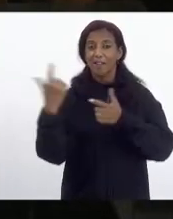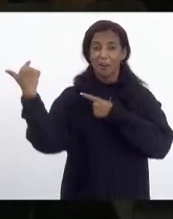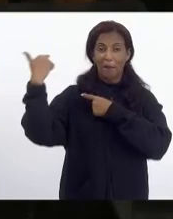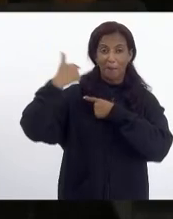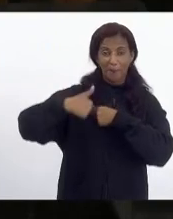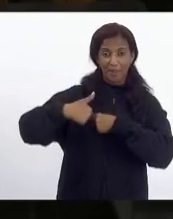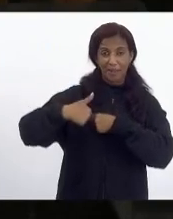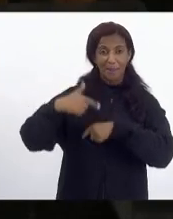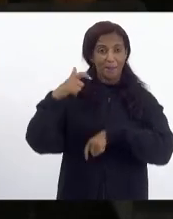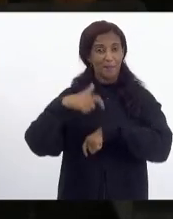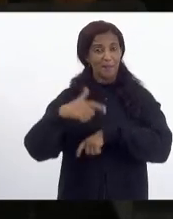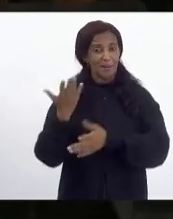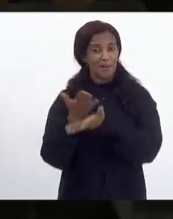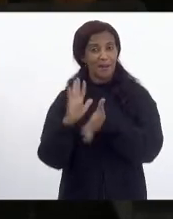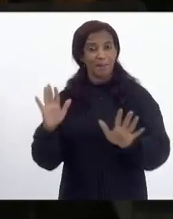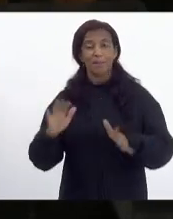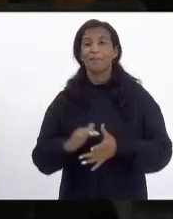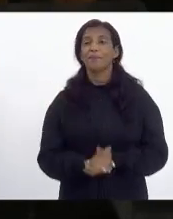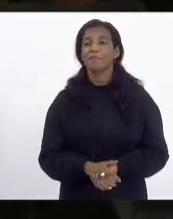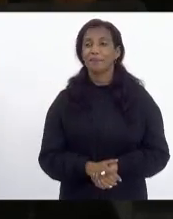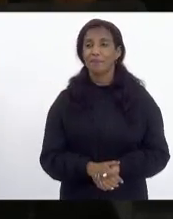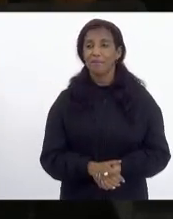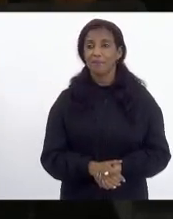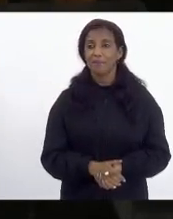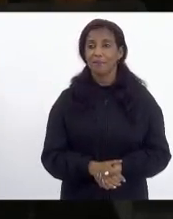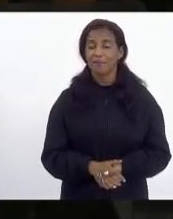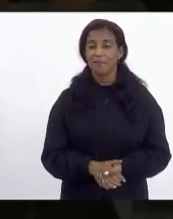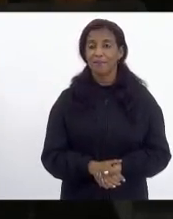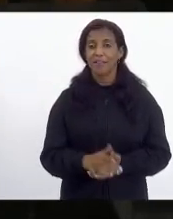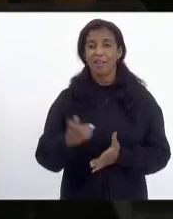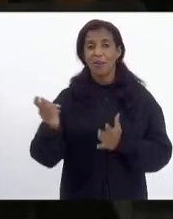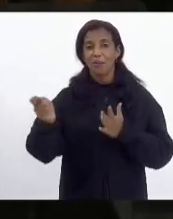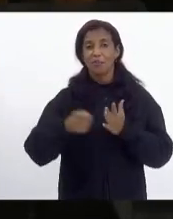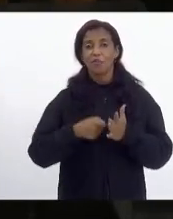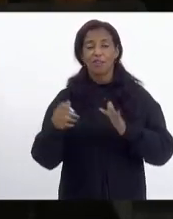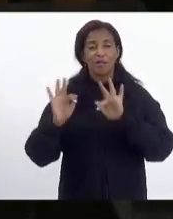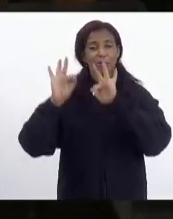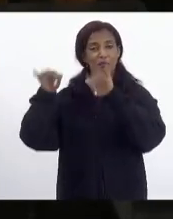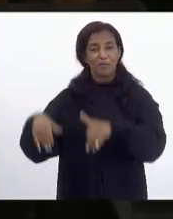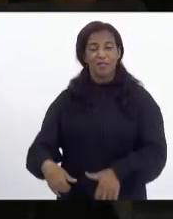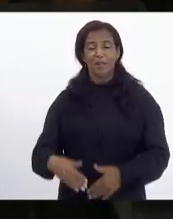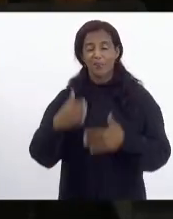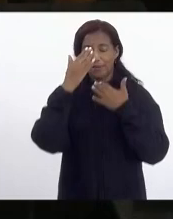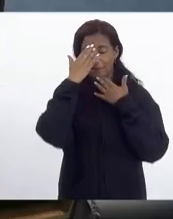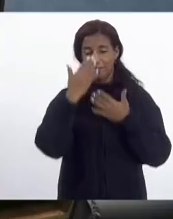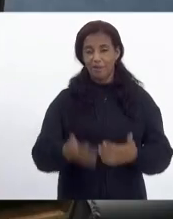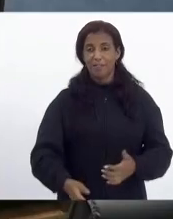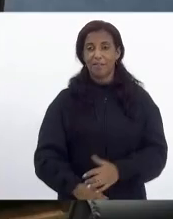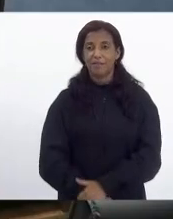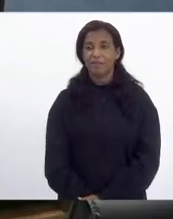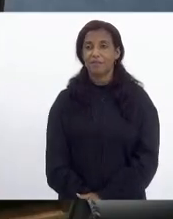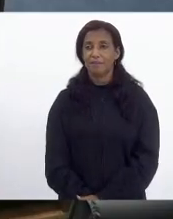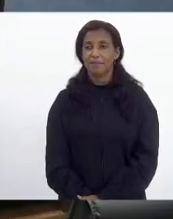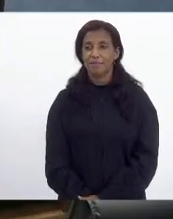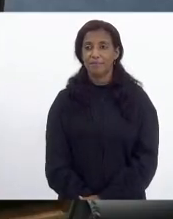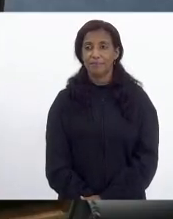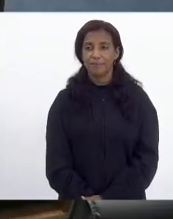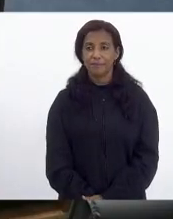meu tempo já acabou e encerro aqui e já me inscrevo para os perdia de final muito obrigado